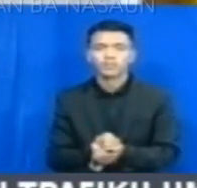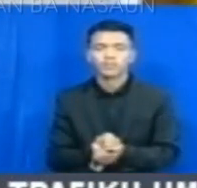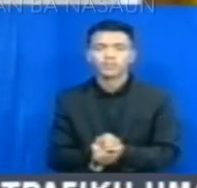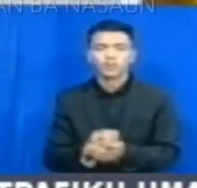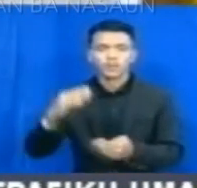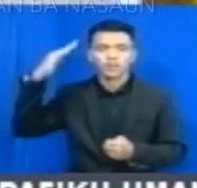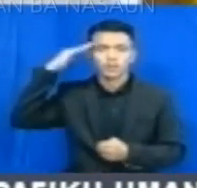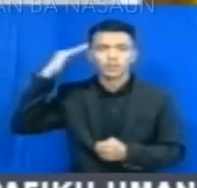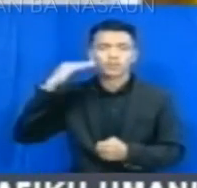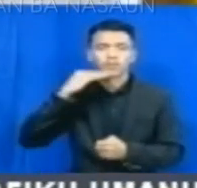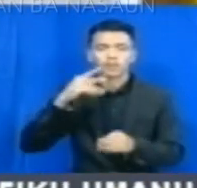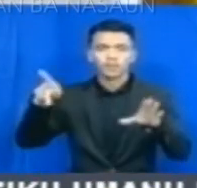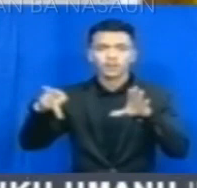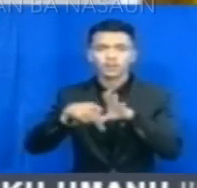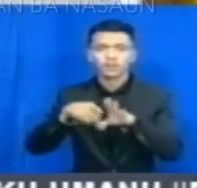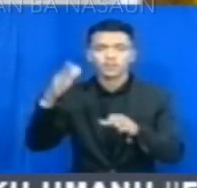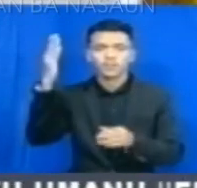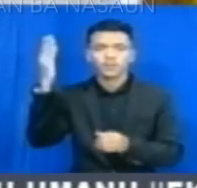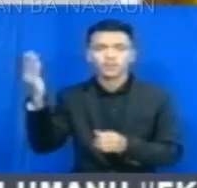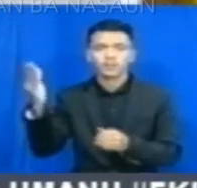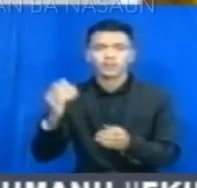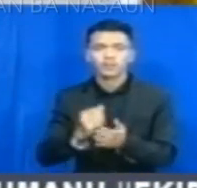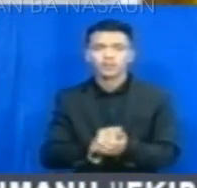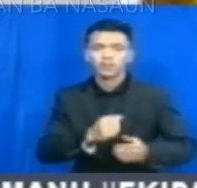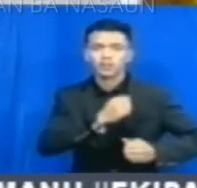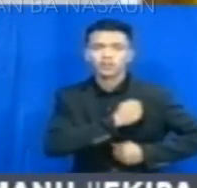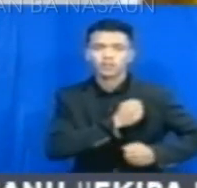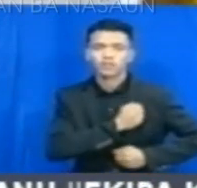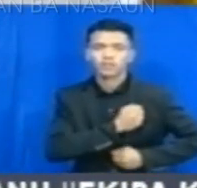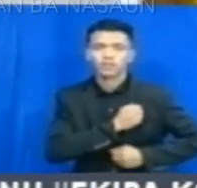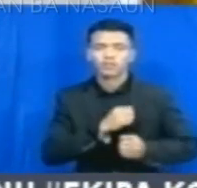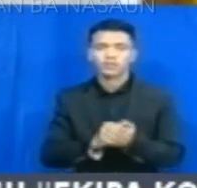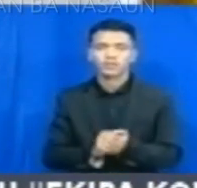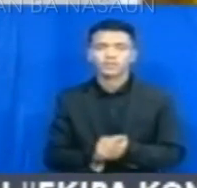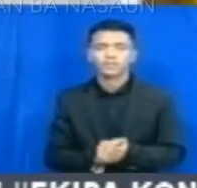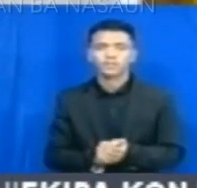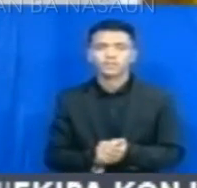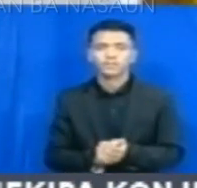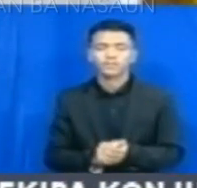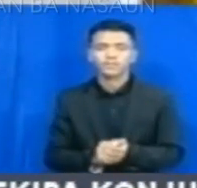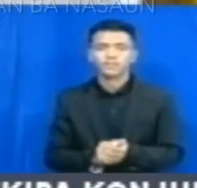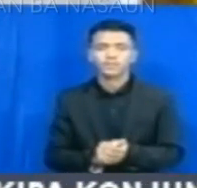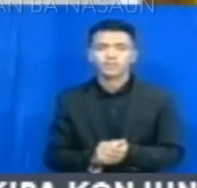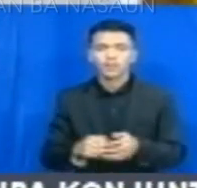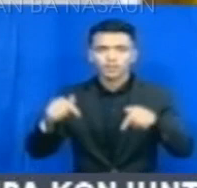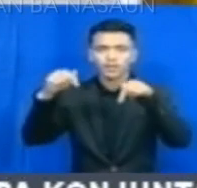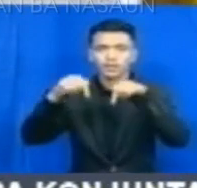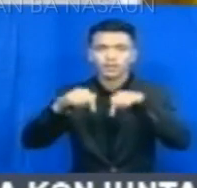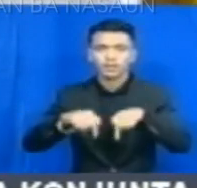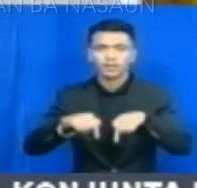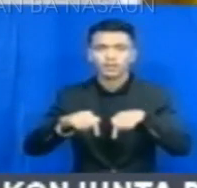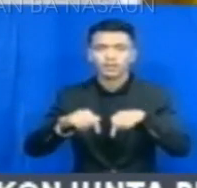Coreia participa e a Força de Paz on União nebe maiane e